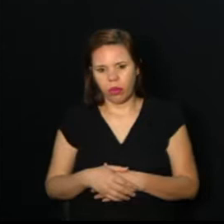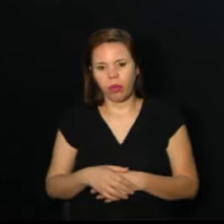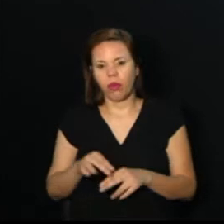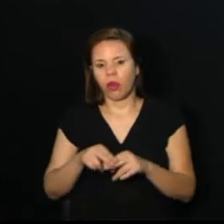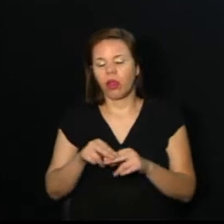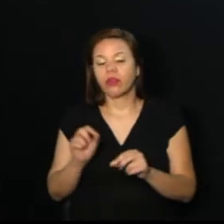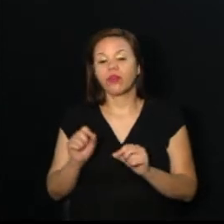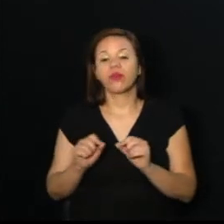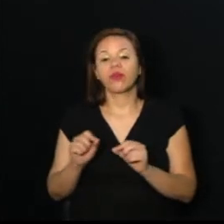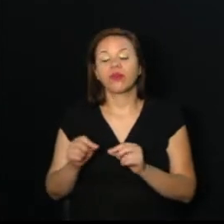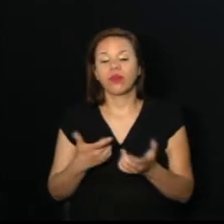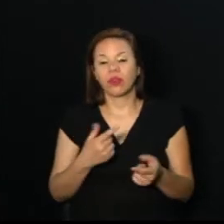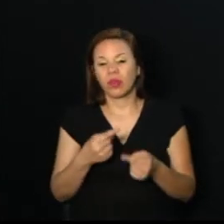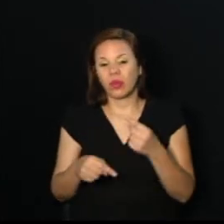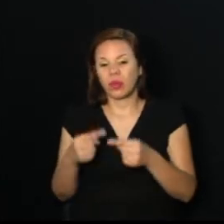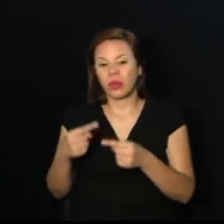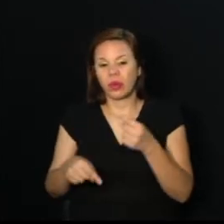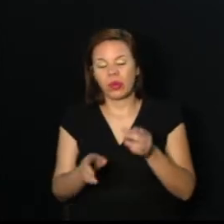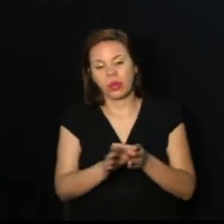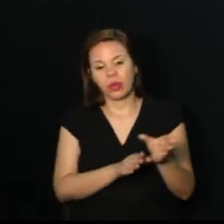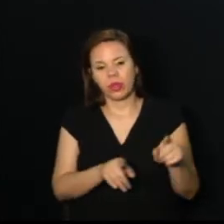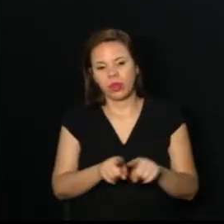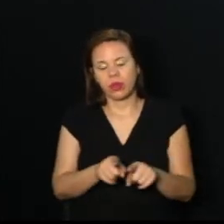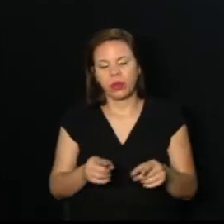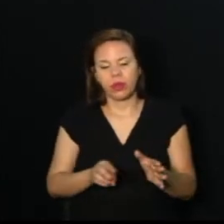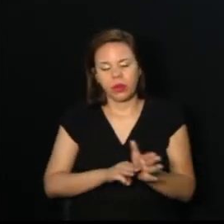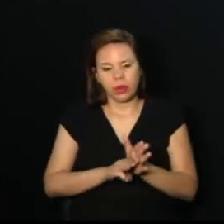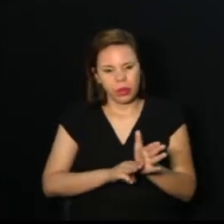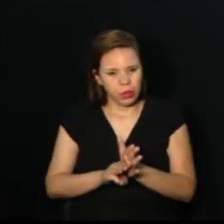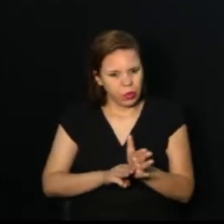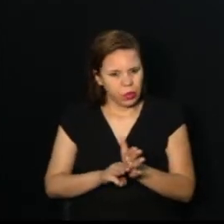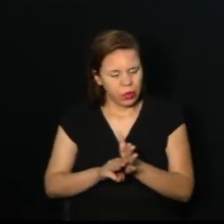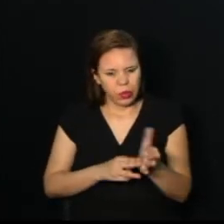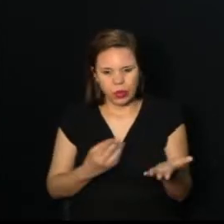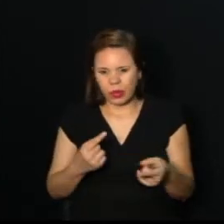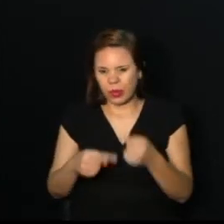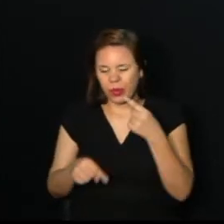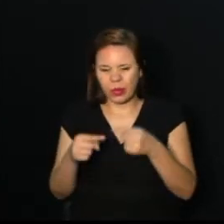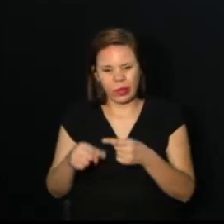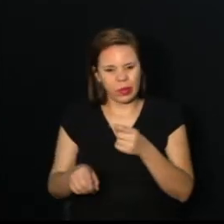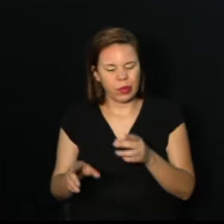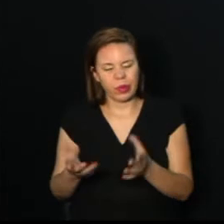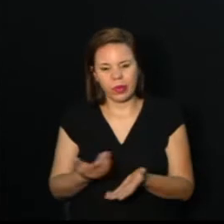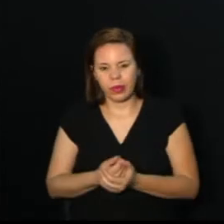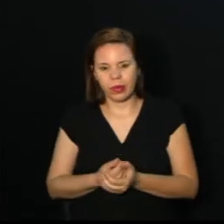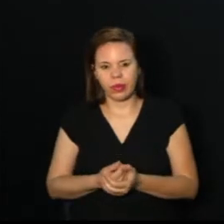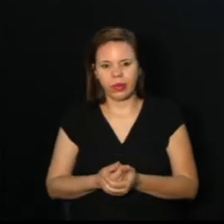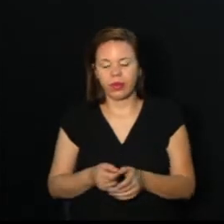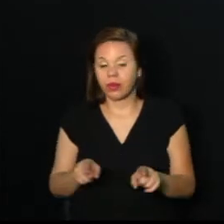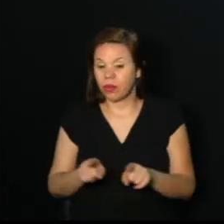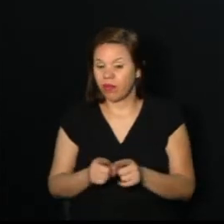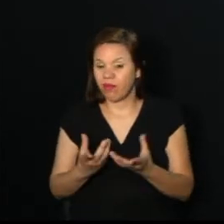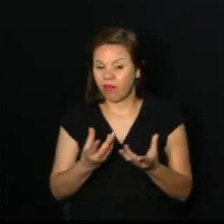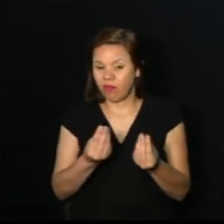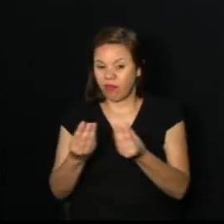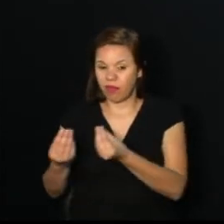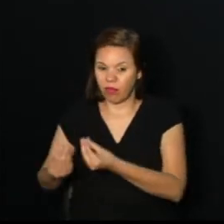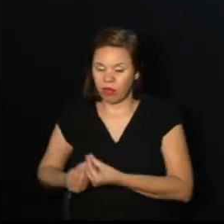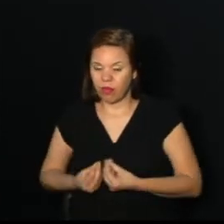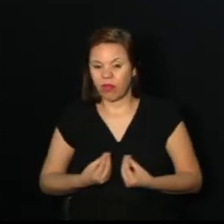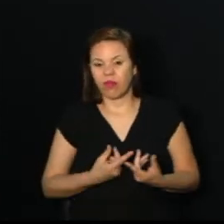instrução inadequada, por um método completamente inadequado, e são muitos